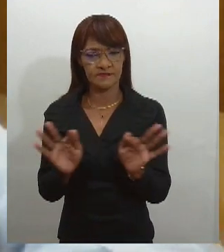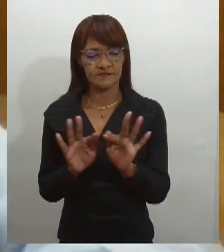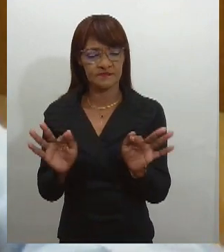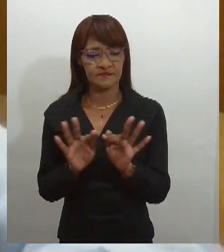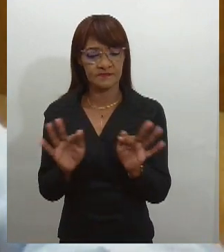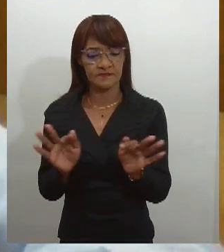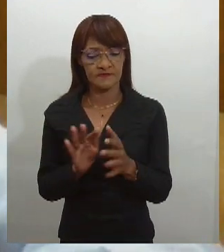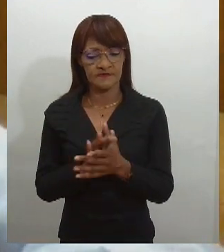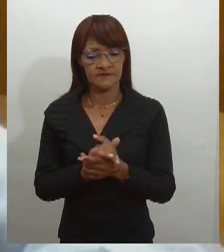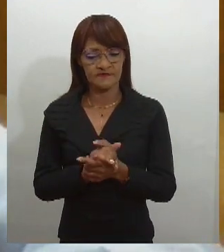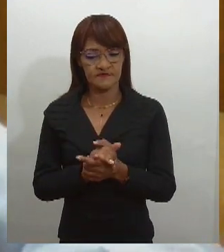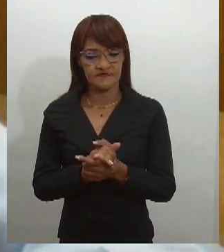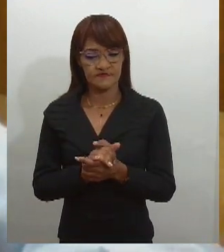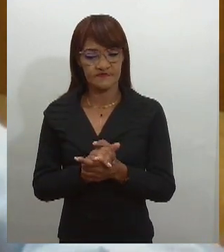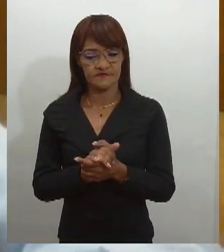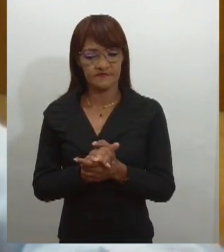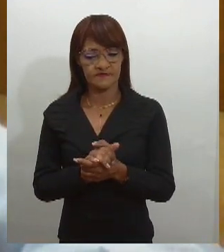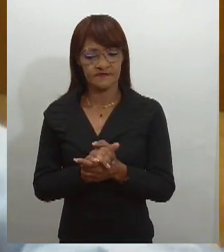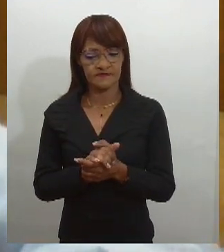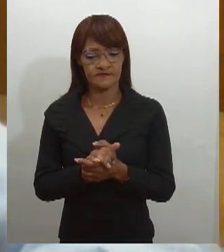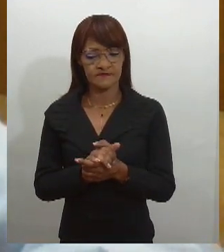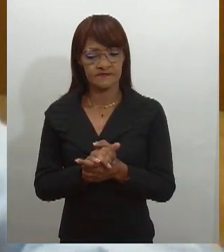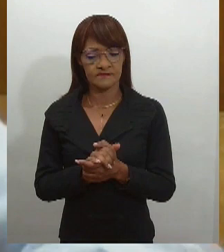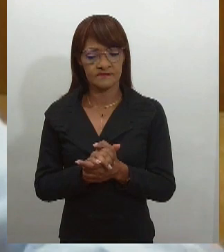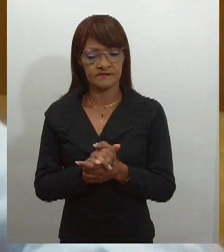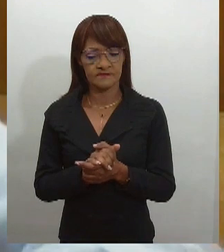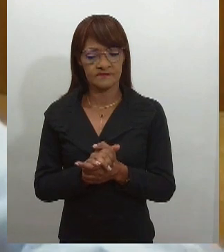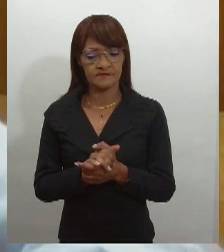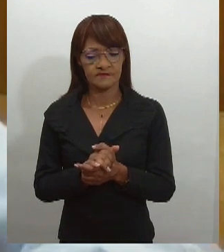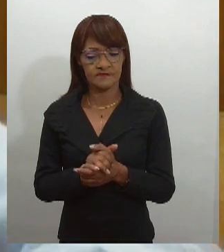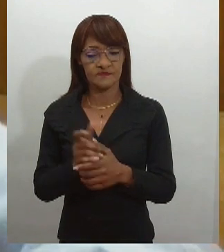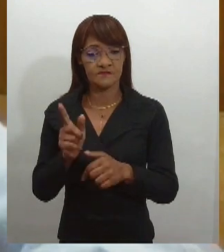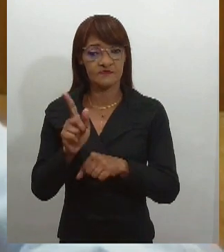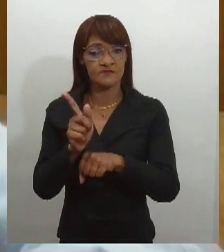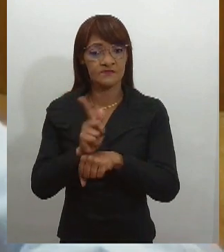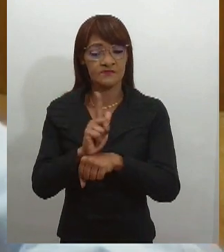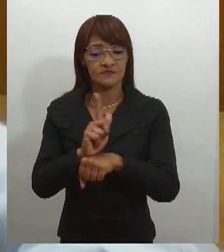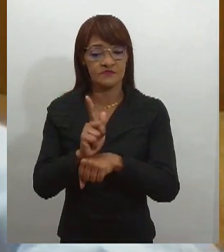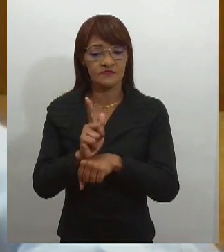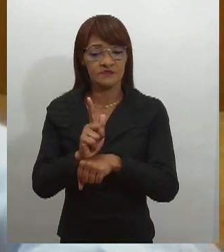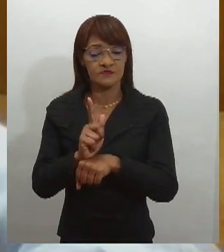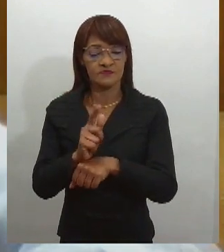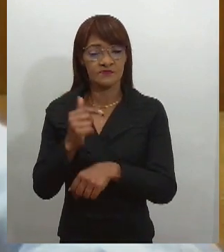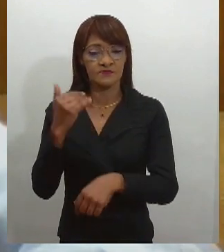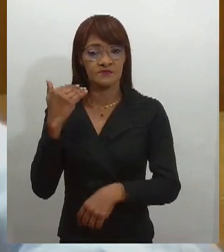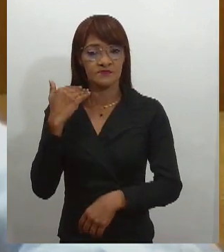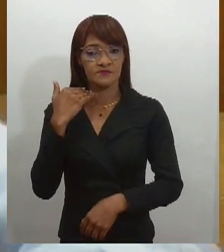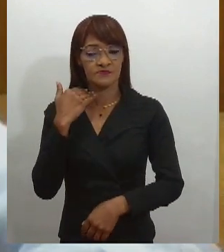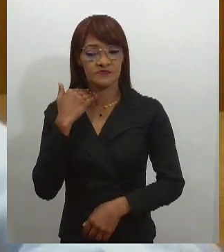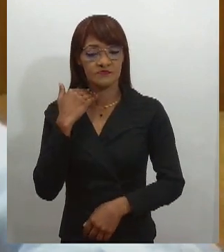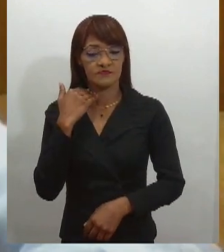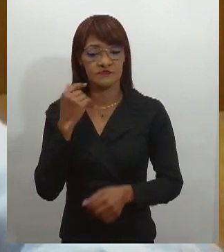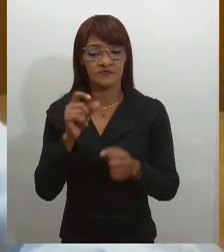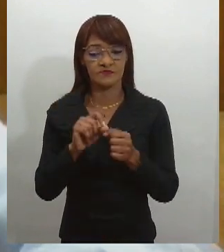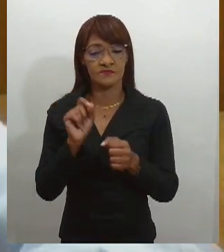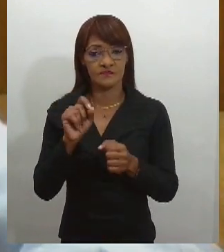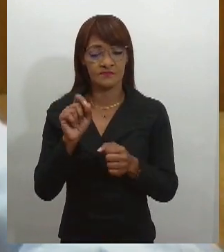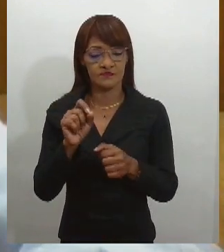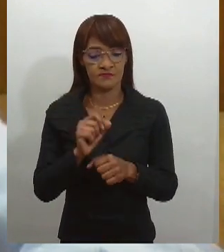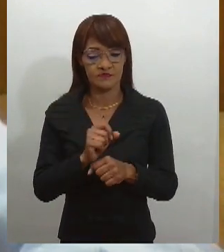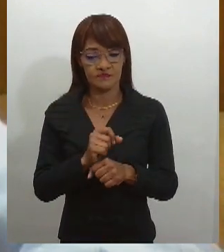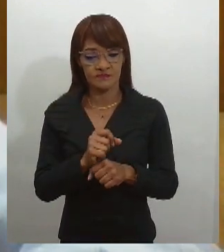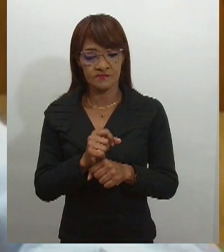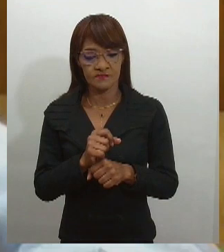certo? Como os gerentes dos bancos se comportam. Você vai pegar agora para pagar